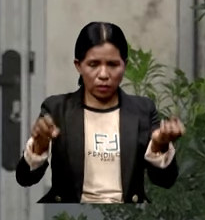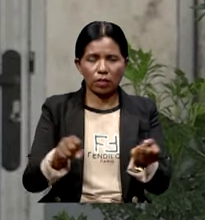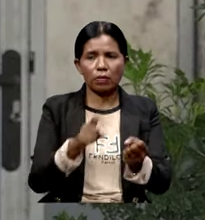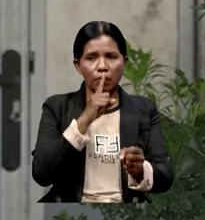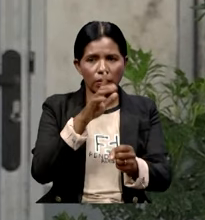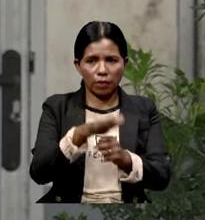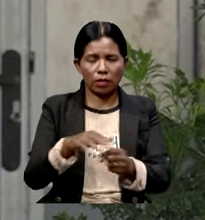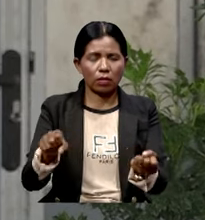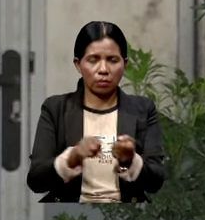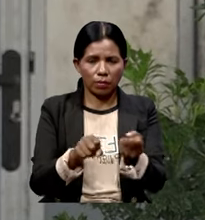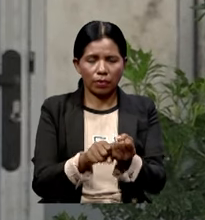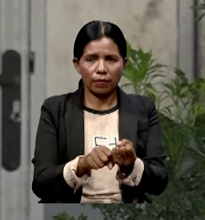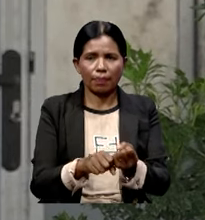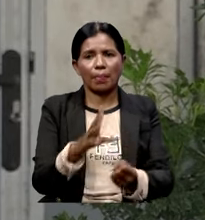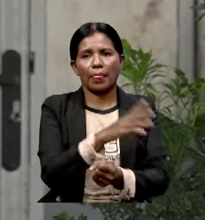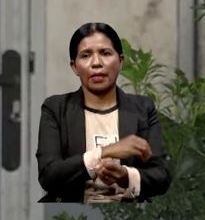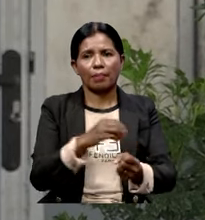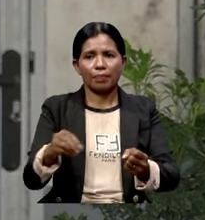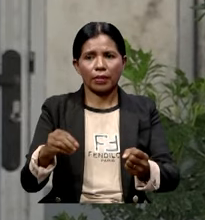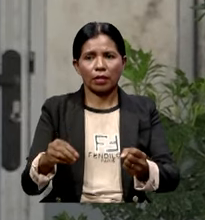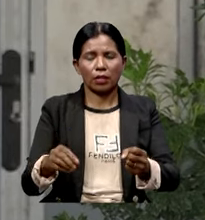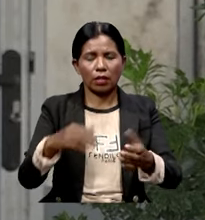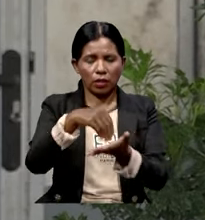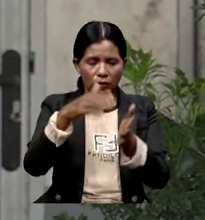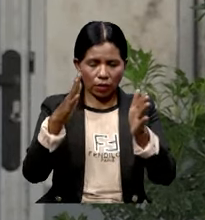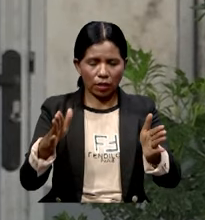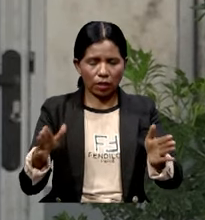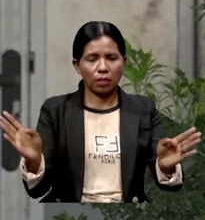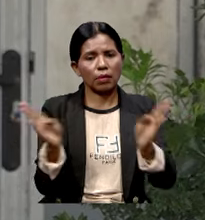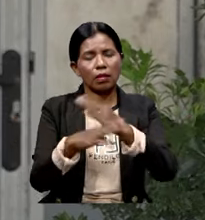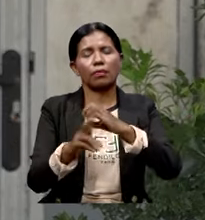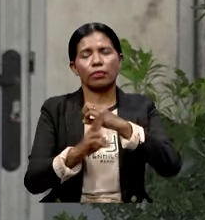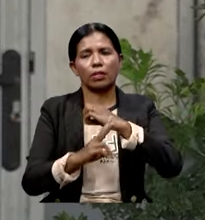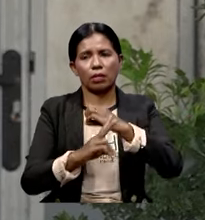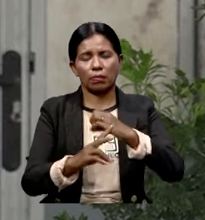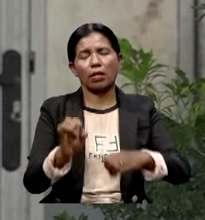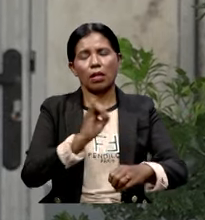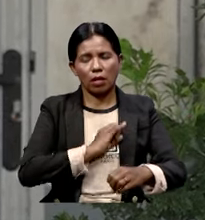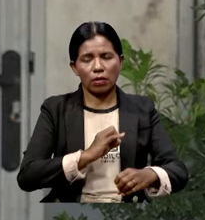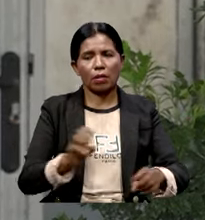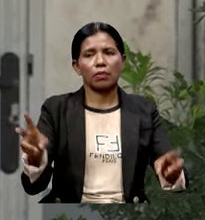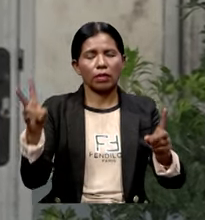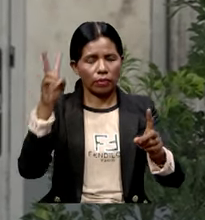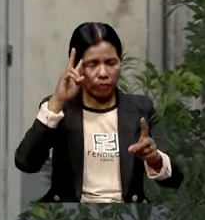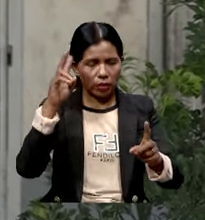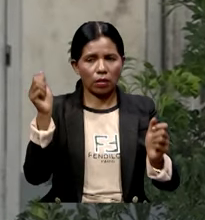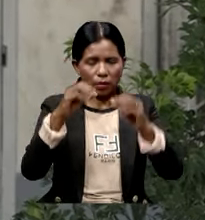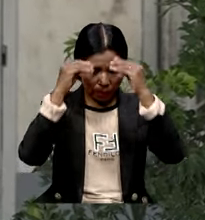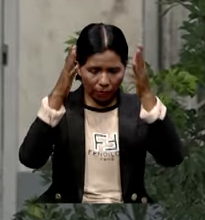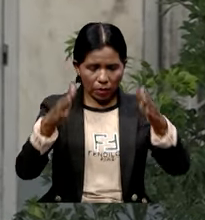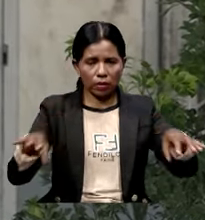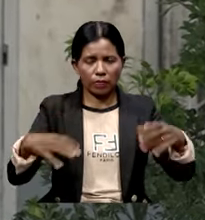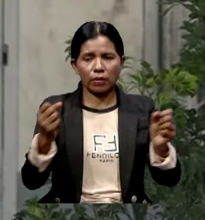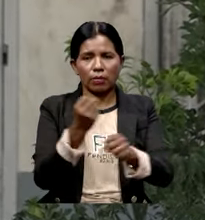não. Esse não é drástico ser vítima, não é? Ao atrasar, a muito com vice no professor se levou, esforça